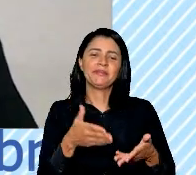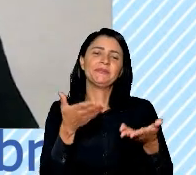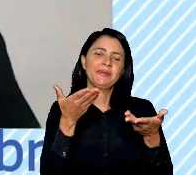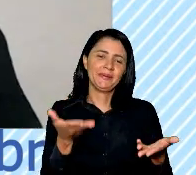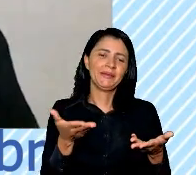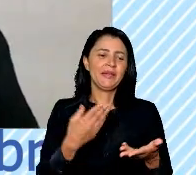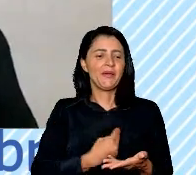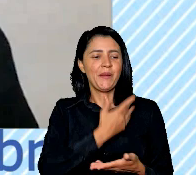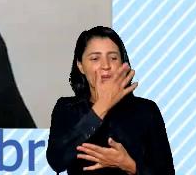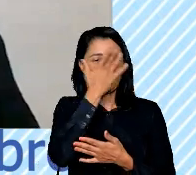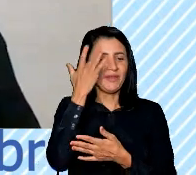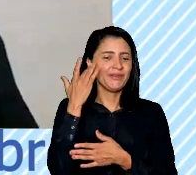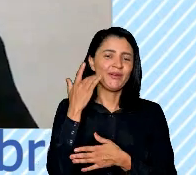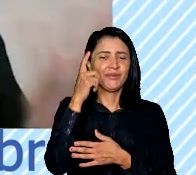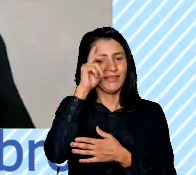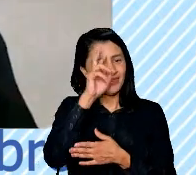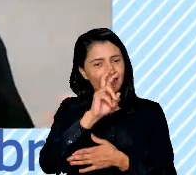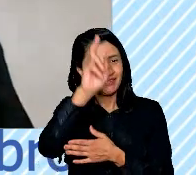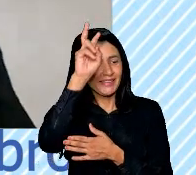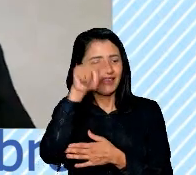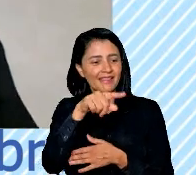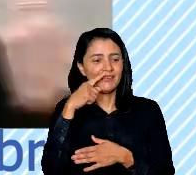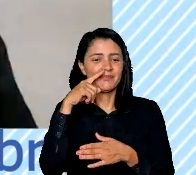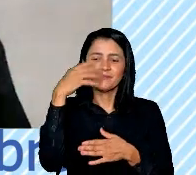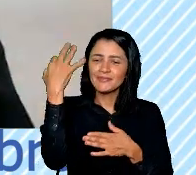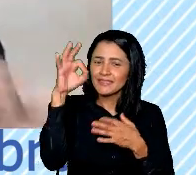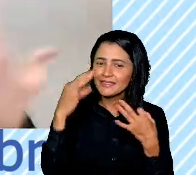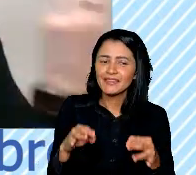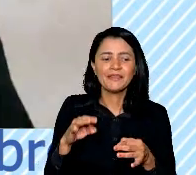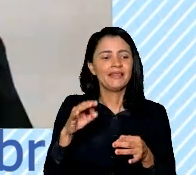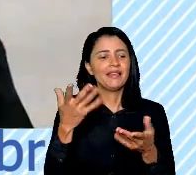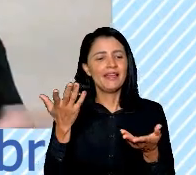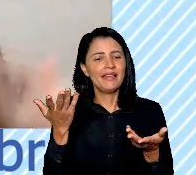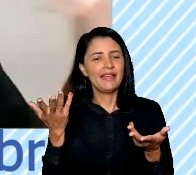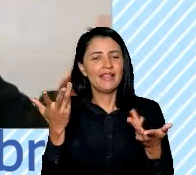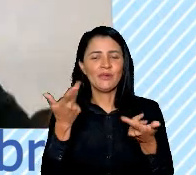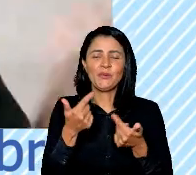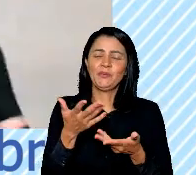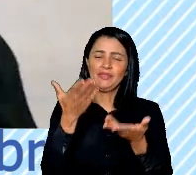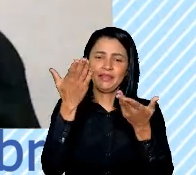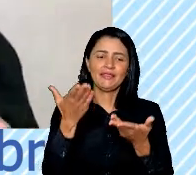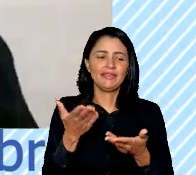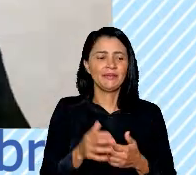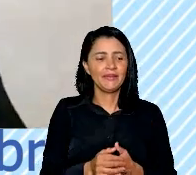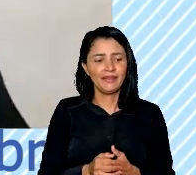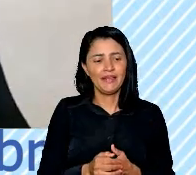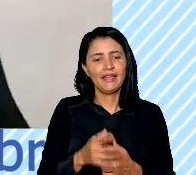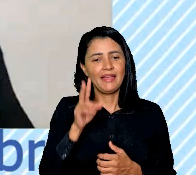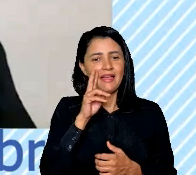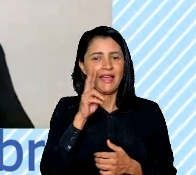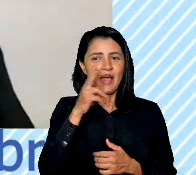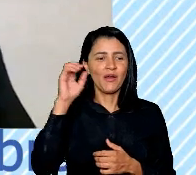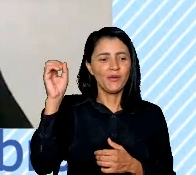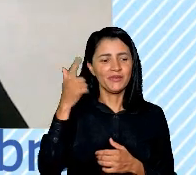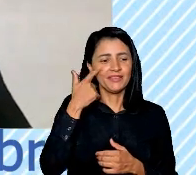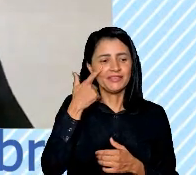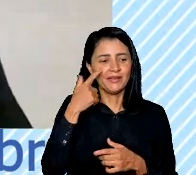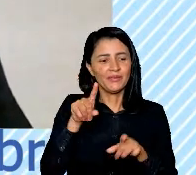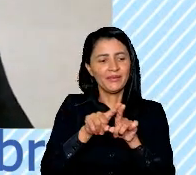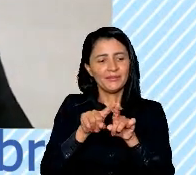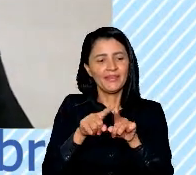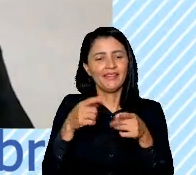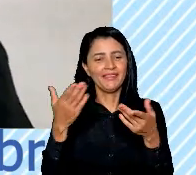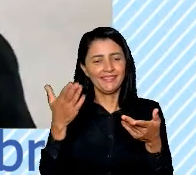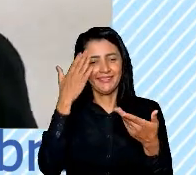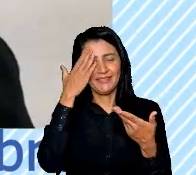com pessoas tão inteligentes, tão assertivas e tão ricas e iluminadas, agora que está acabando a iluminação da minha casa também.